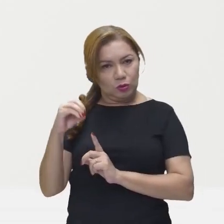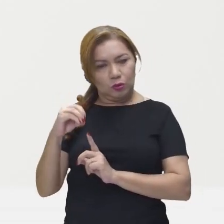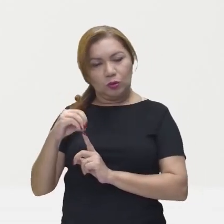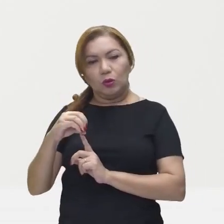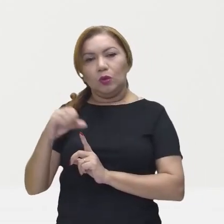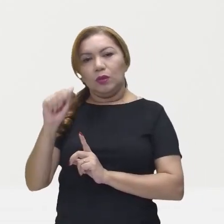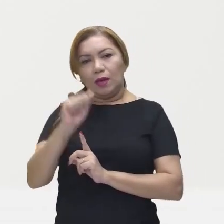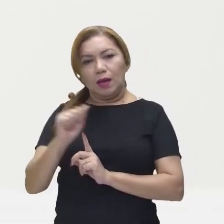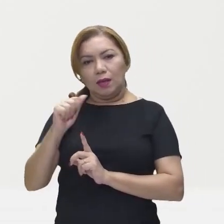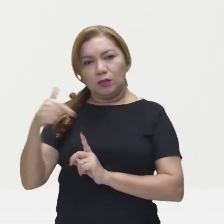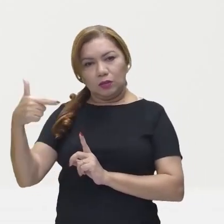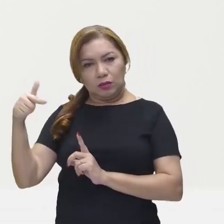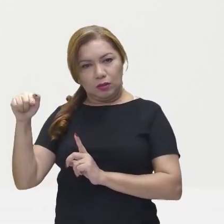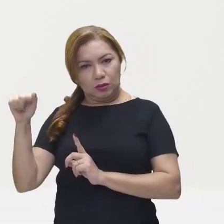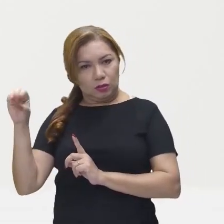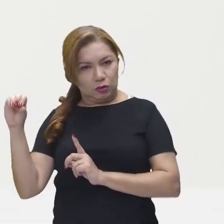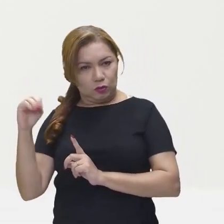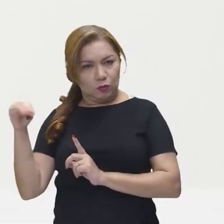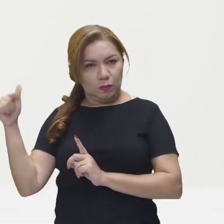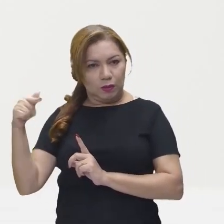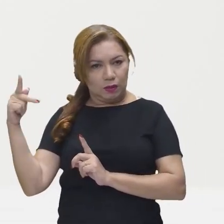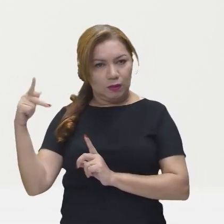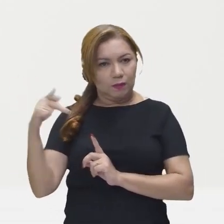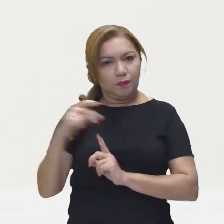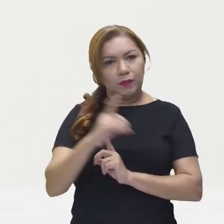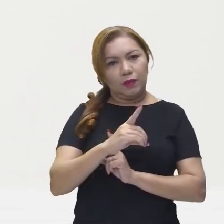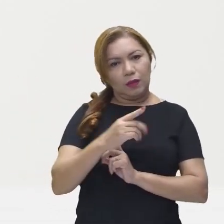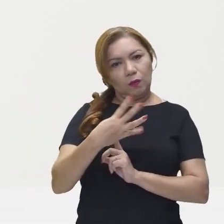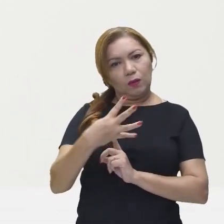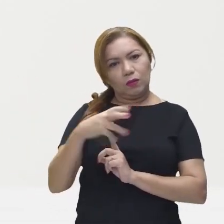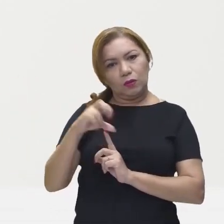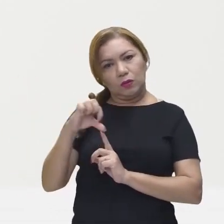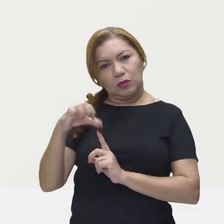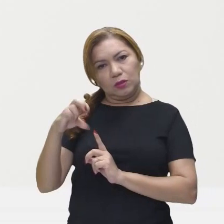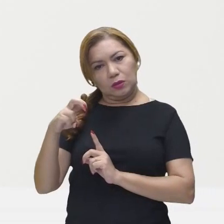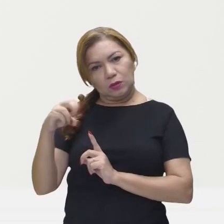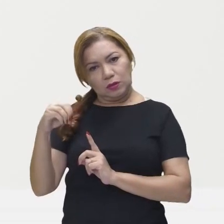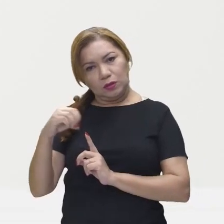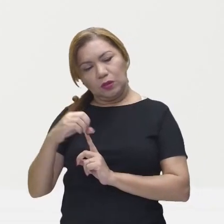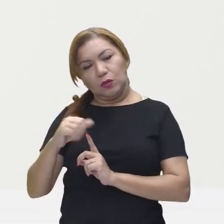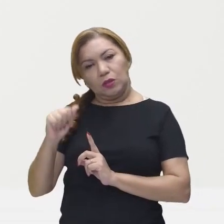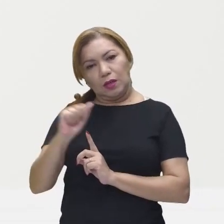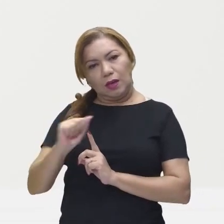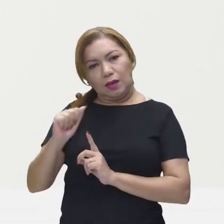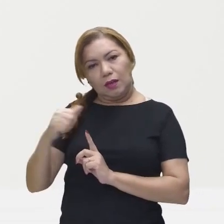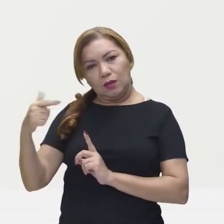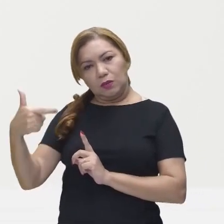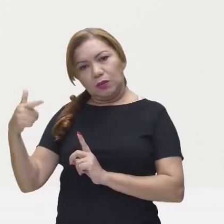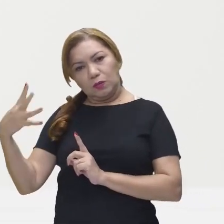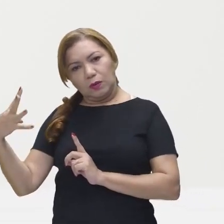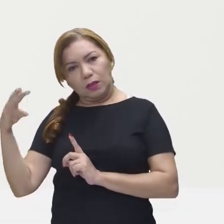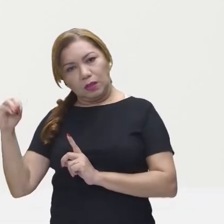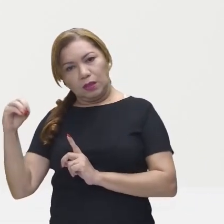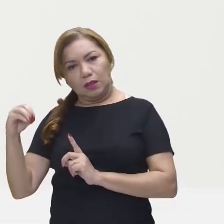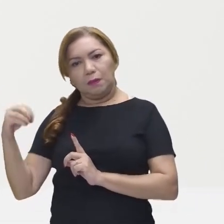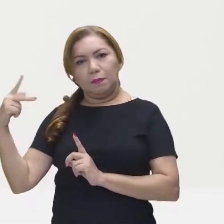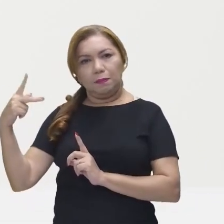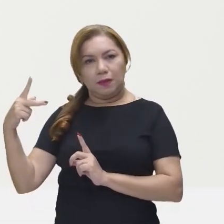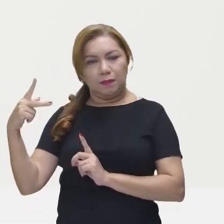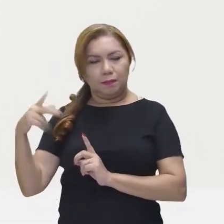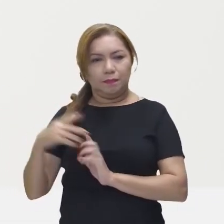4.950 metros quadrados e 240 metros de perímetro. Questão